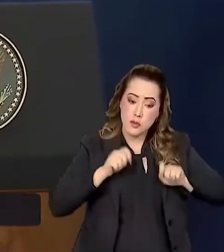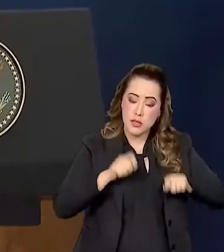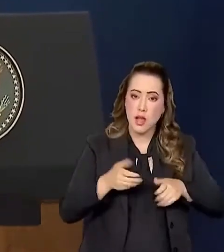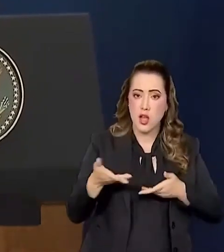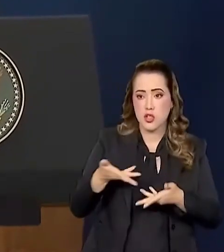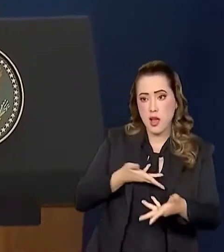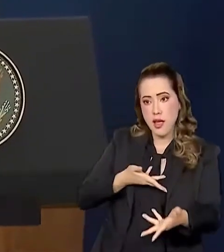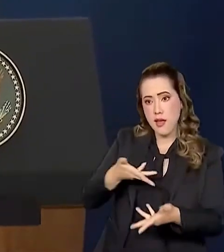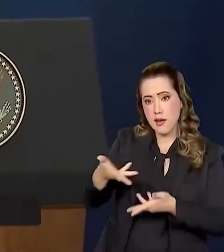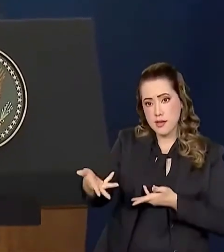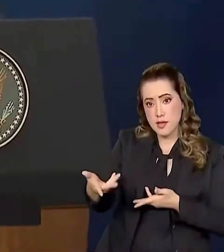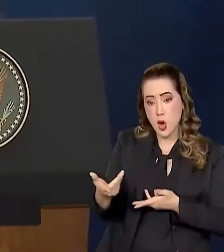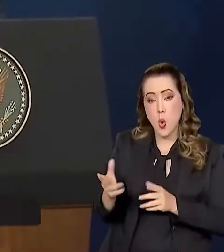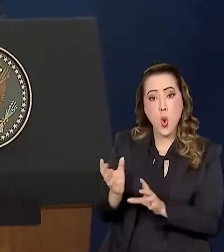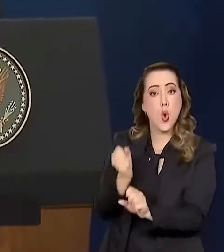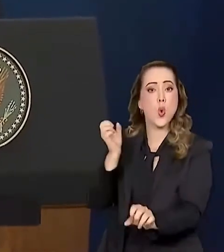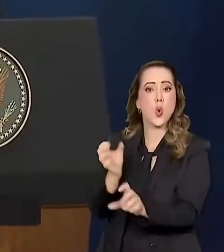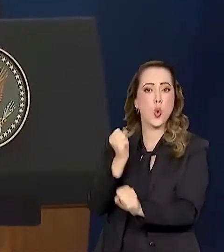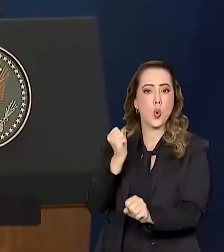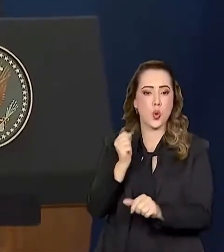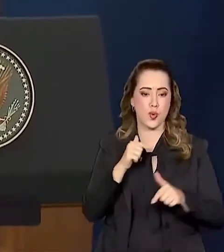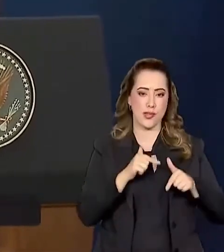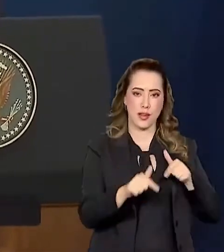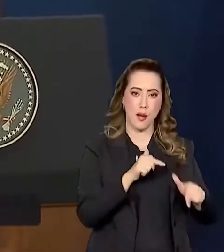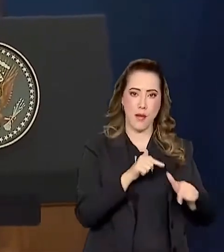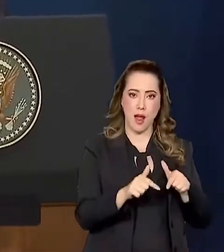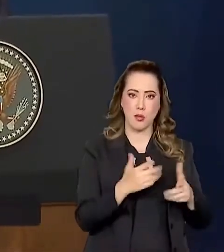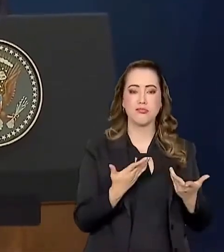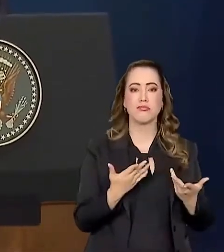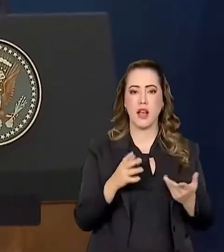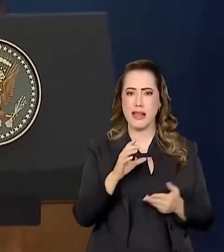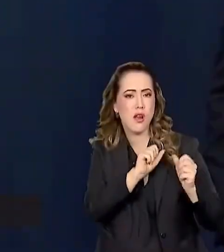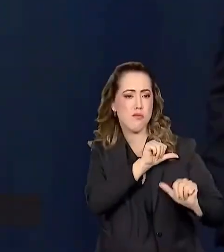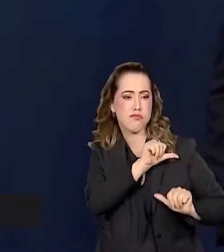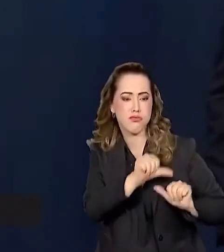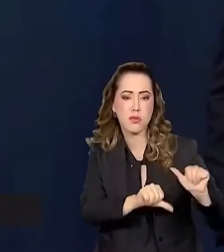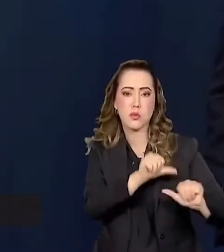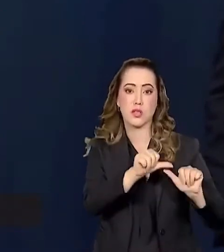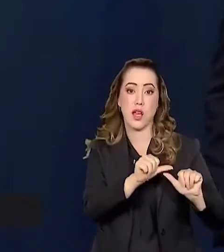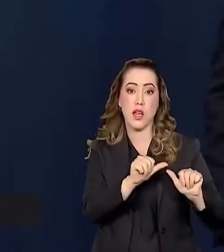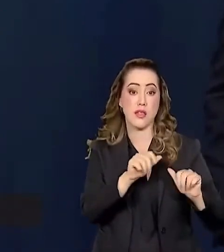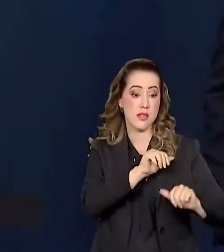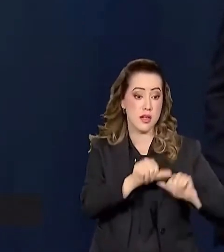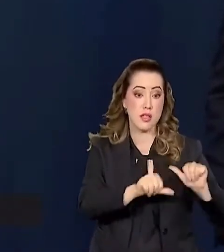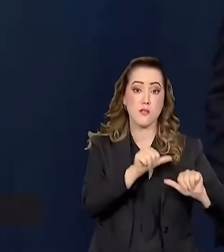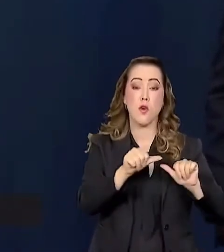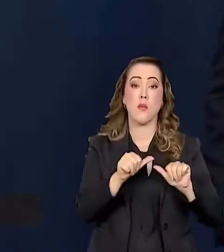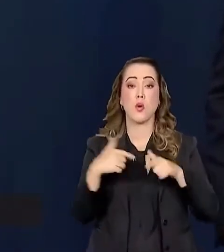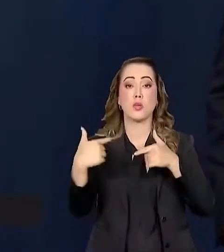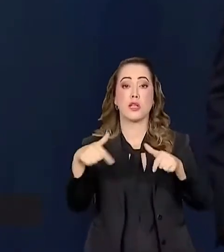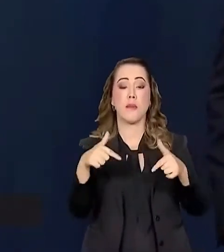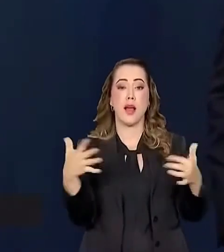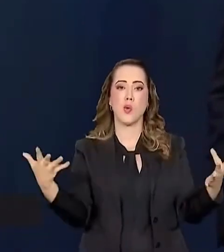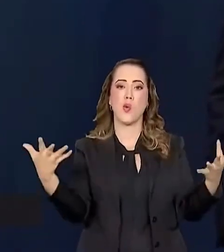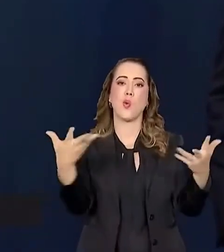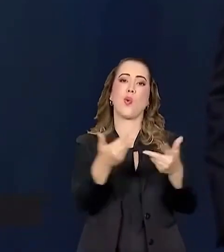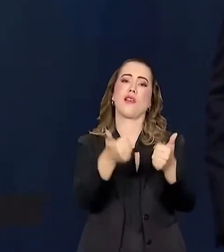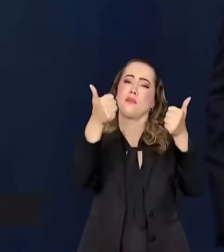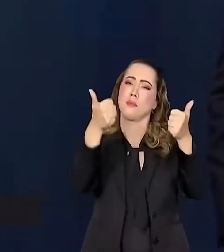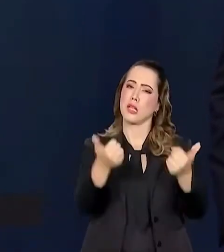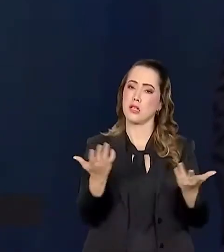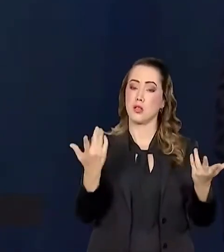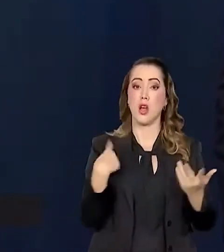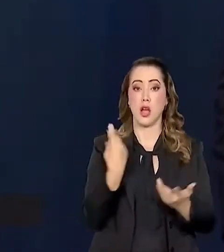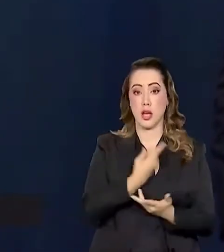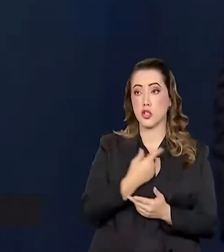trabalho. Uma relação do século XXI, civilizada. Nós estamos trabalhando diretamente com algumas coisas